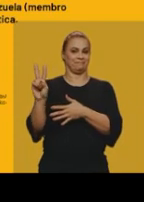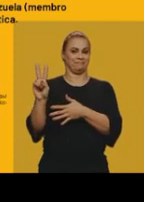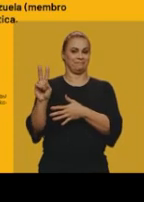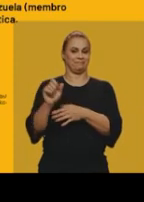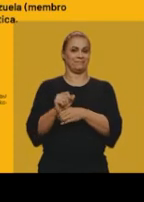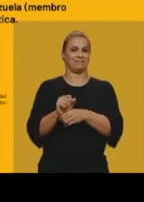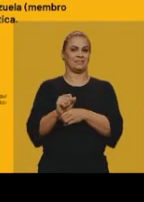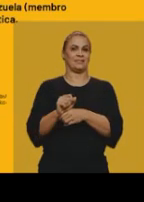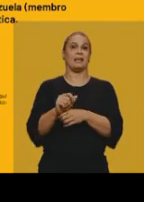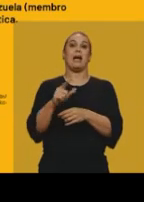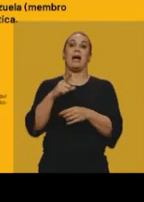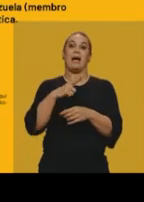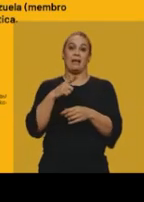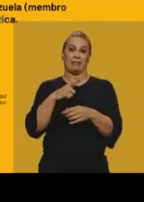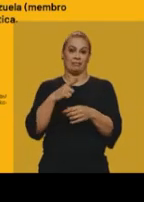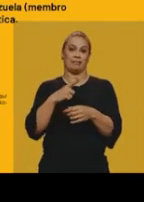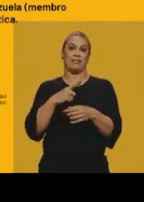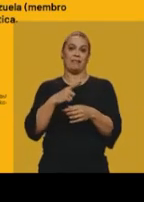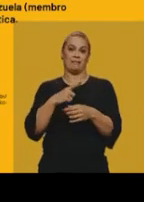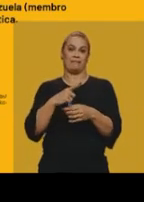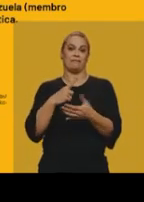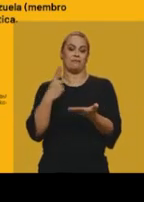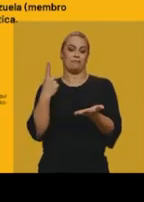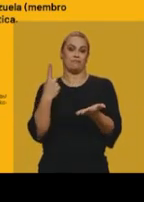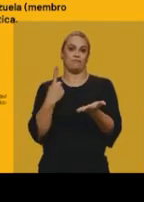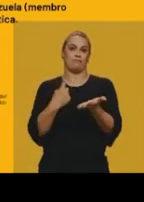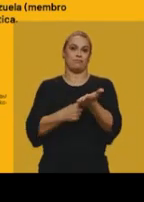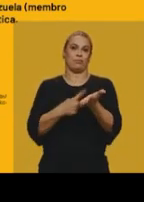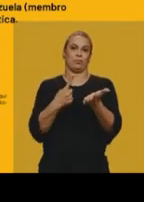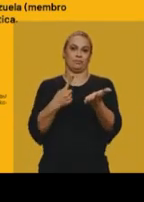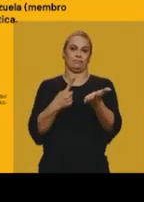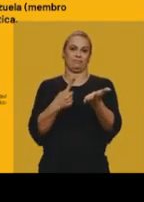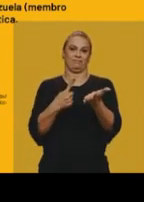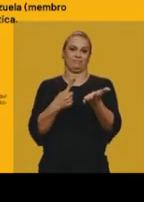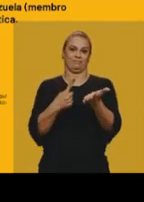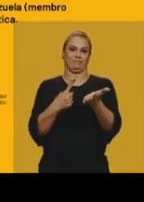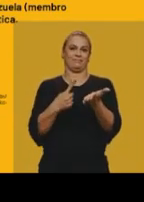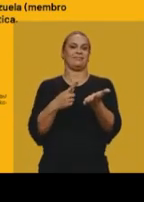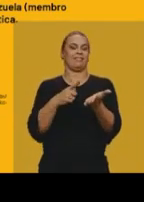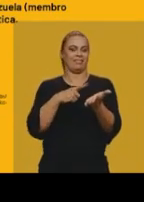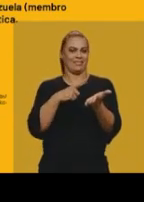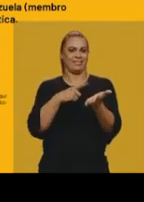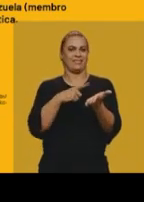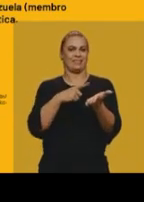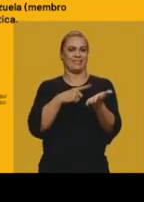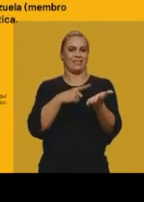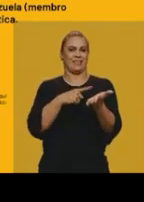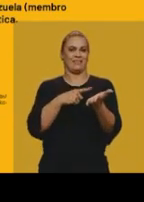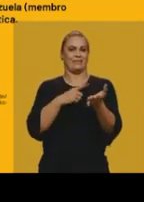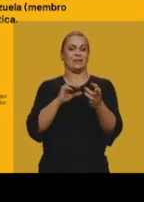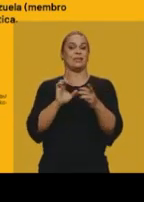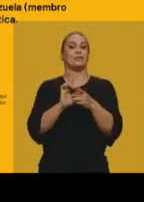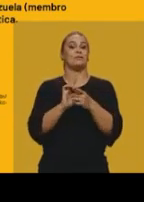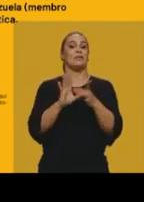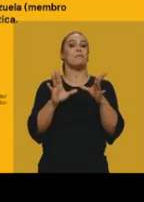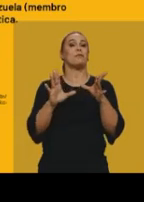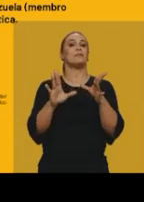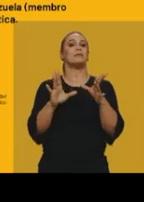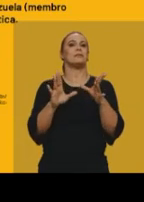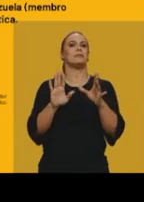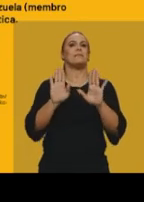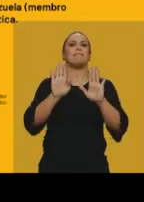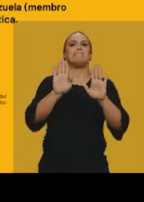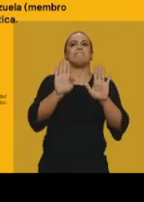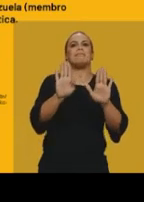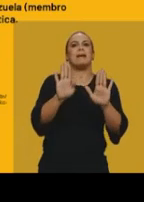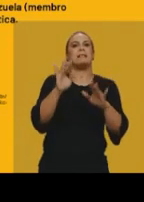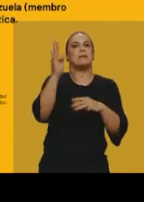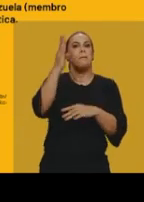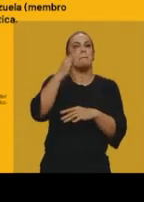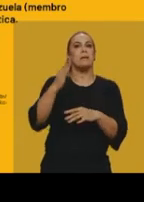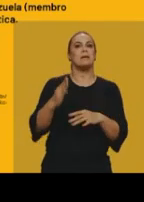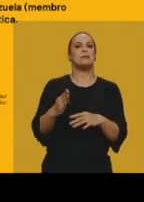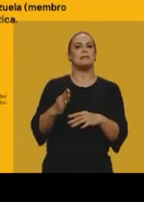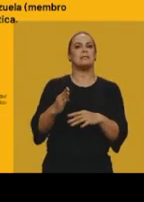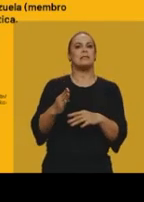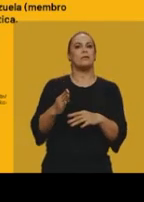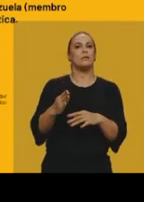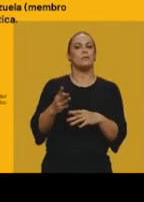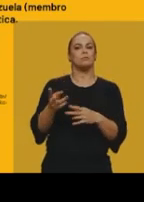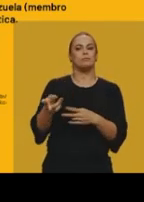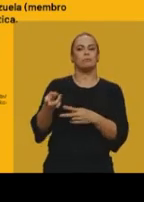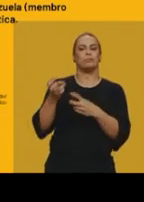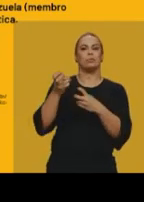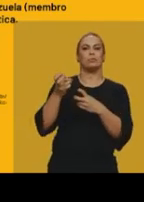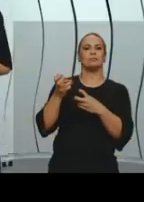cláusula democrática. E, atualmente, o Mercosul considera que a Venezuela está violando essa regra. Por isso,